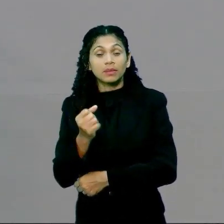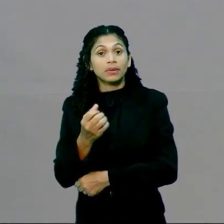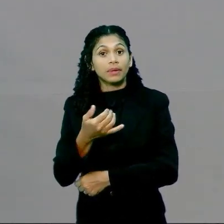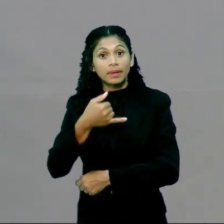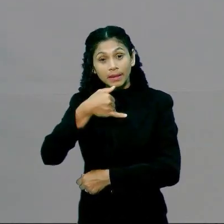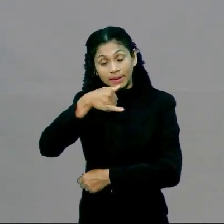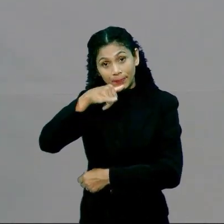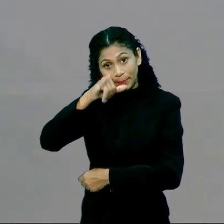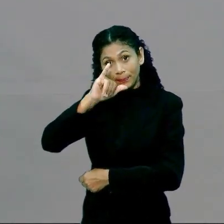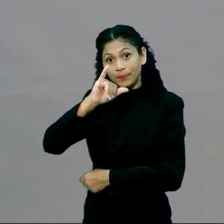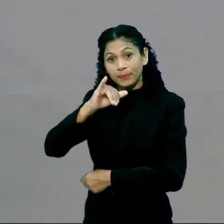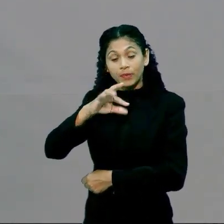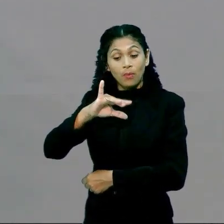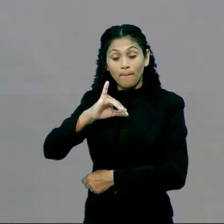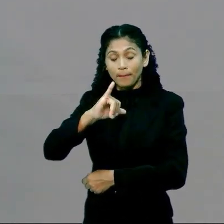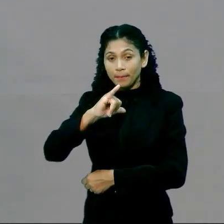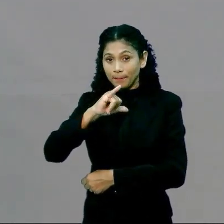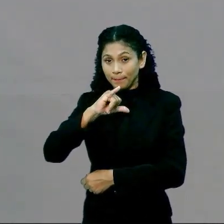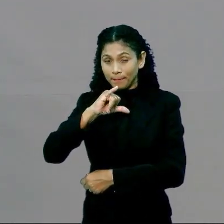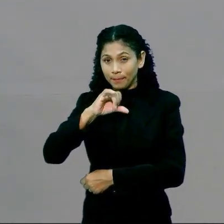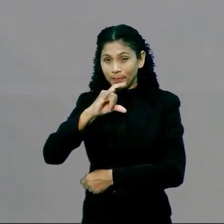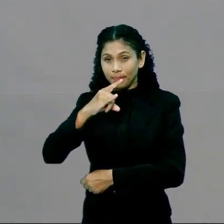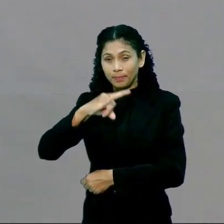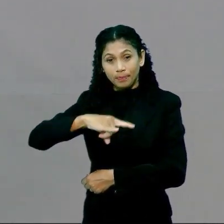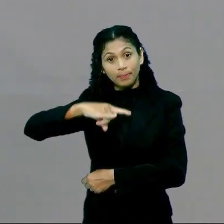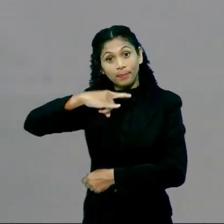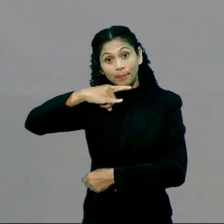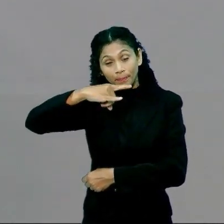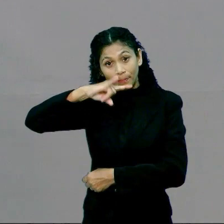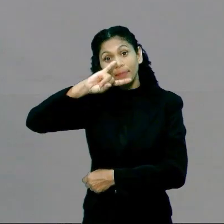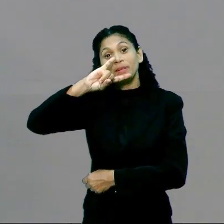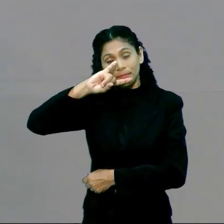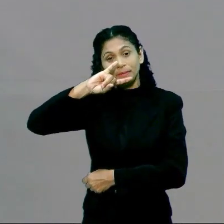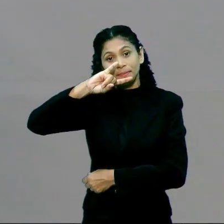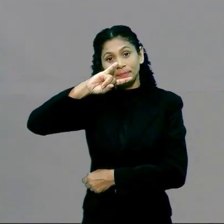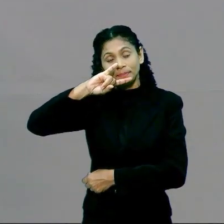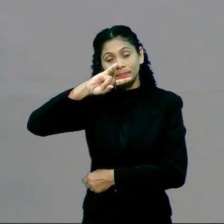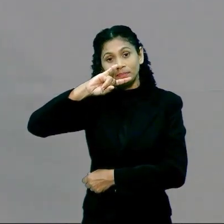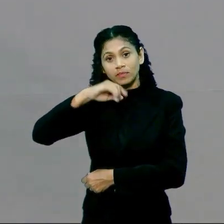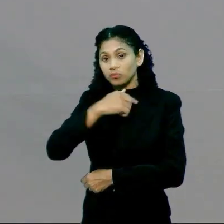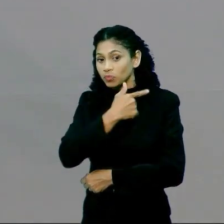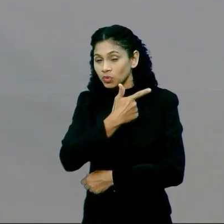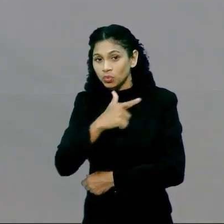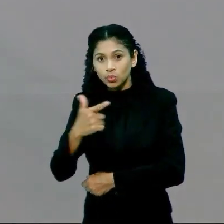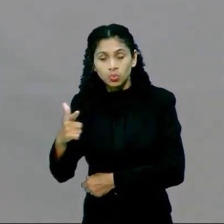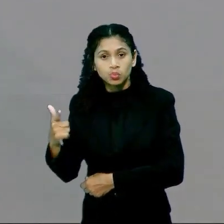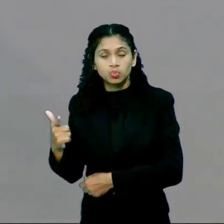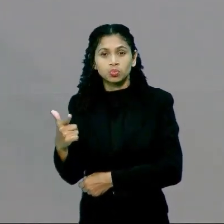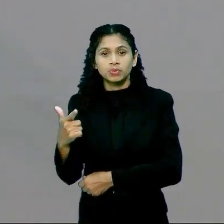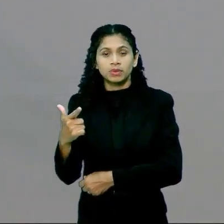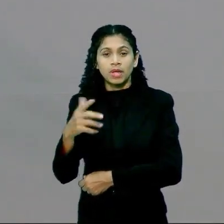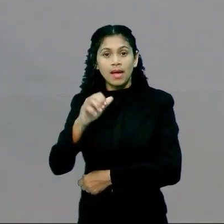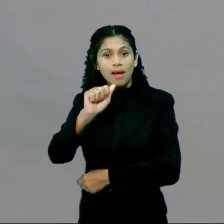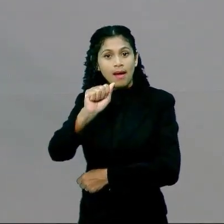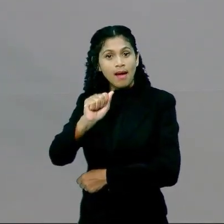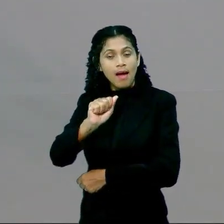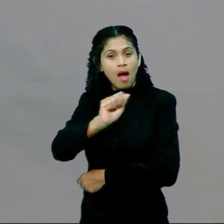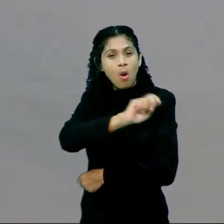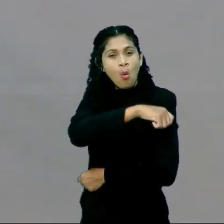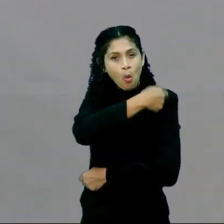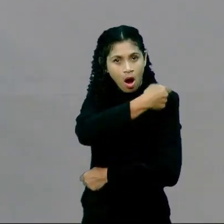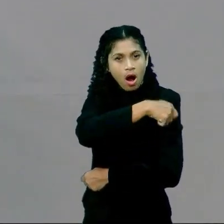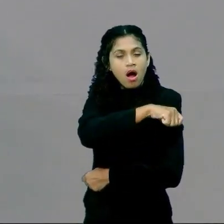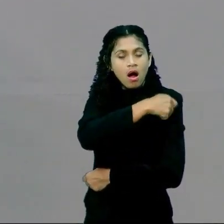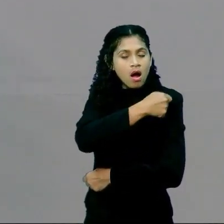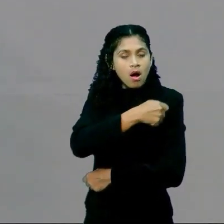Ela é como se fosse uma cerveja aqui para nós, só que ela não tem teor alcoólico, né? Ela tem a cevada, ela passa pelo